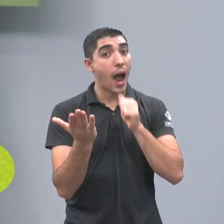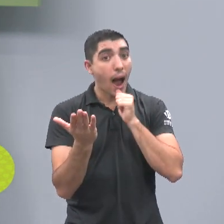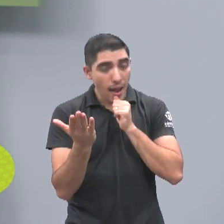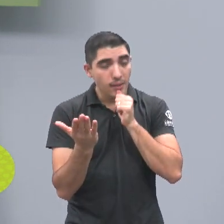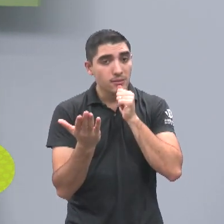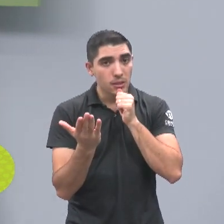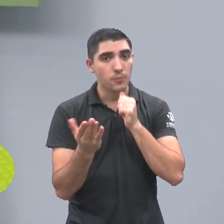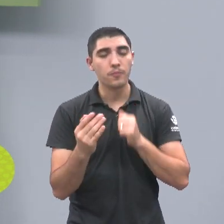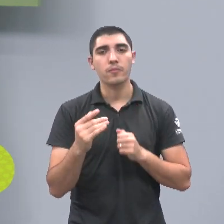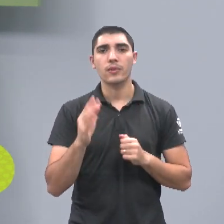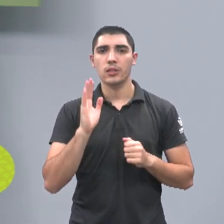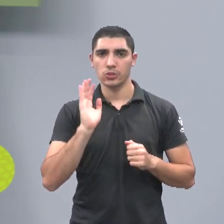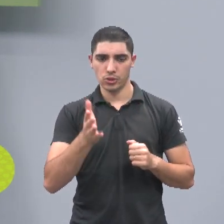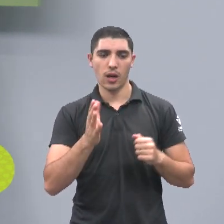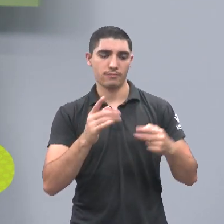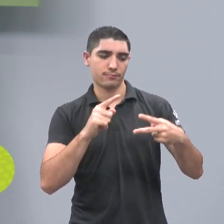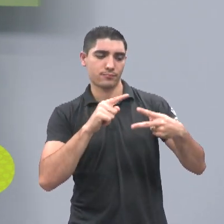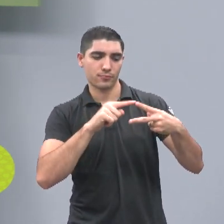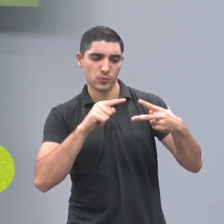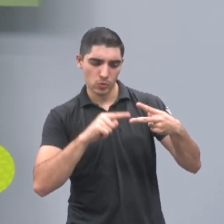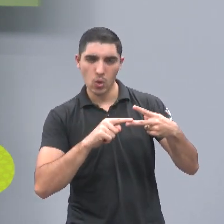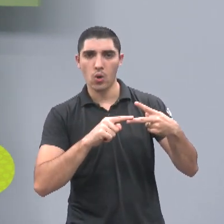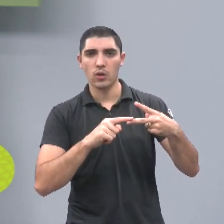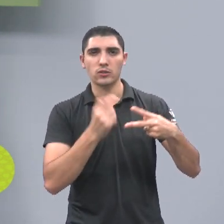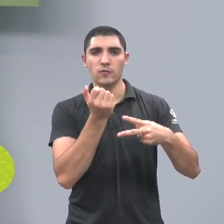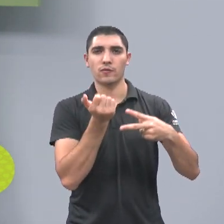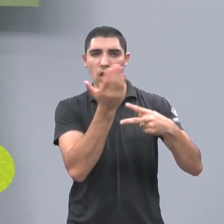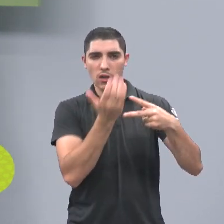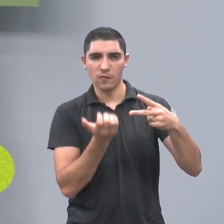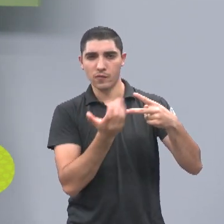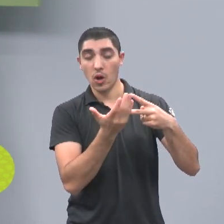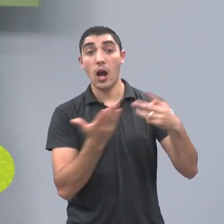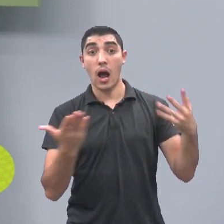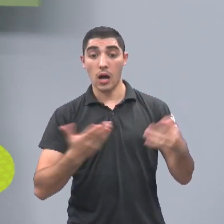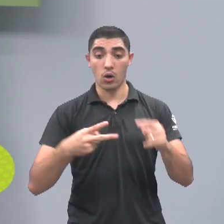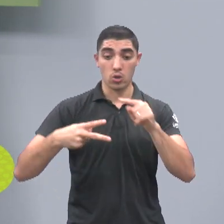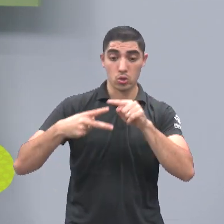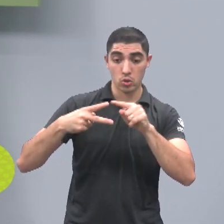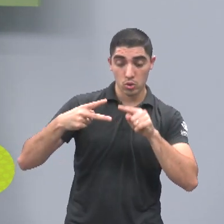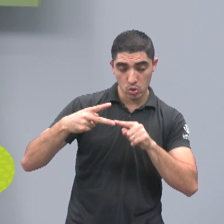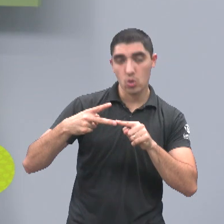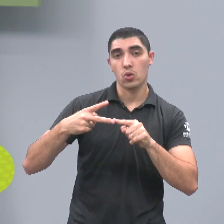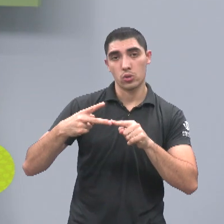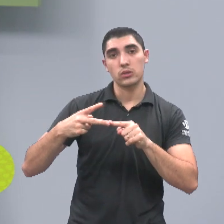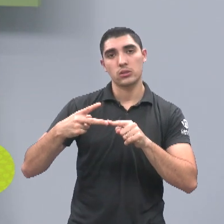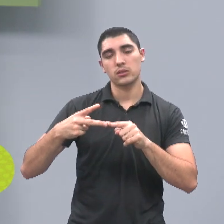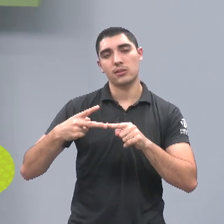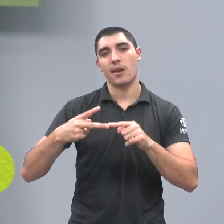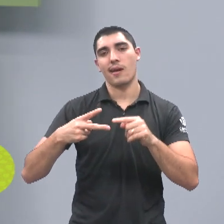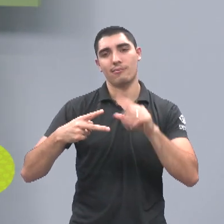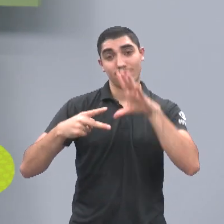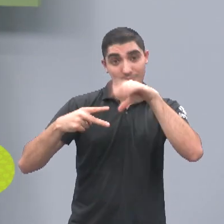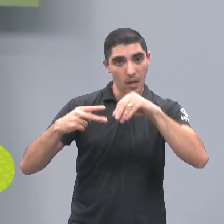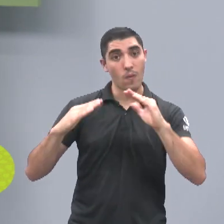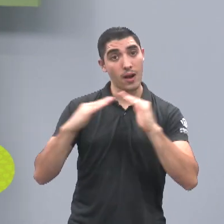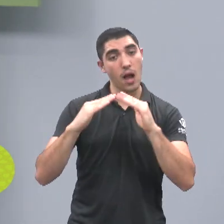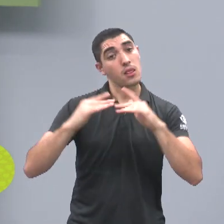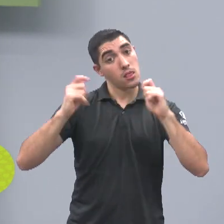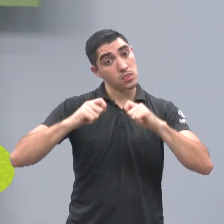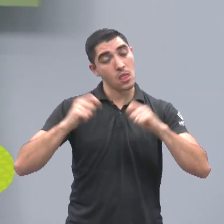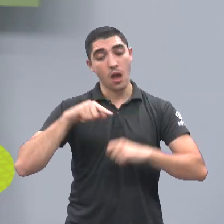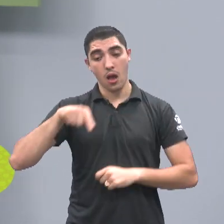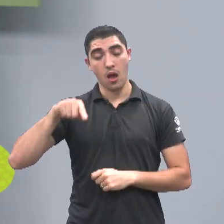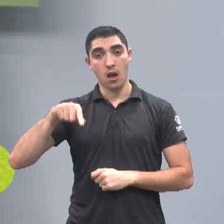Foram lá no começo, 2 jogos seguidos fora de casa, agora 2 jogos seguidos fora de casa. Então aí tem essa chance aí contra a Matonense, que é um time que